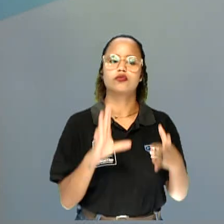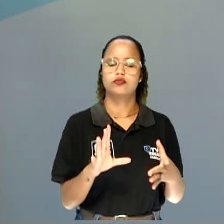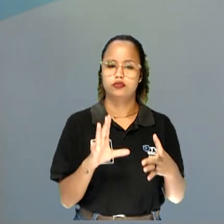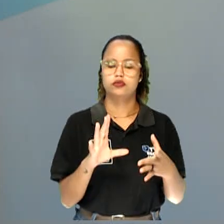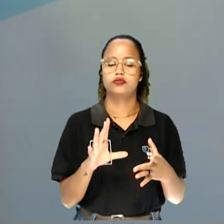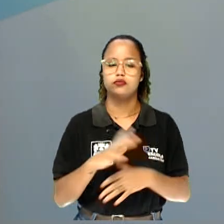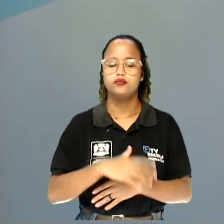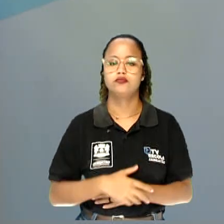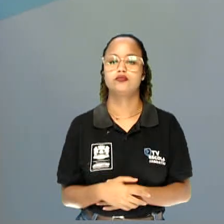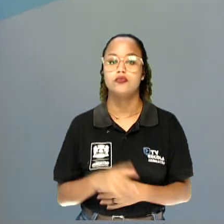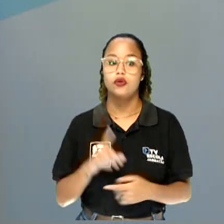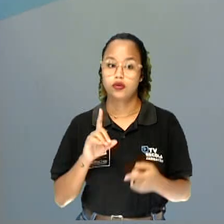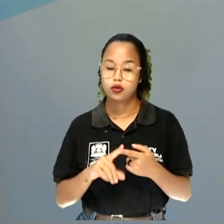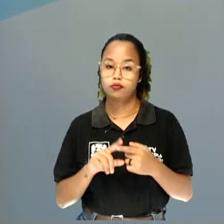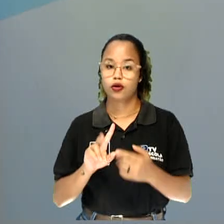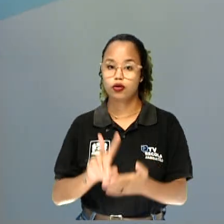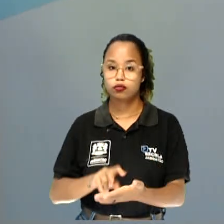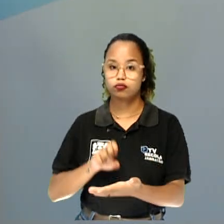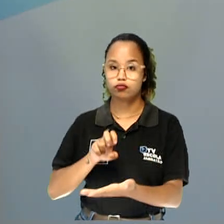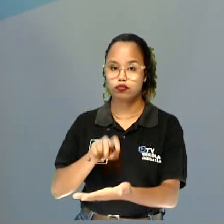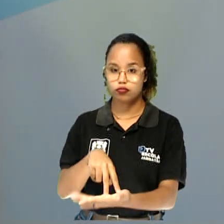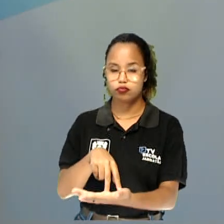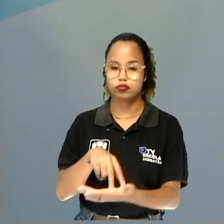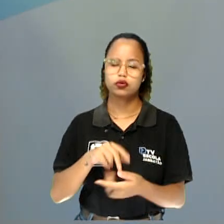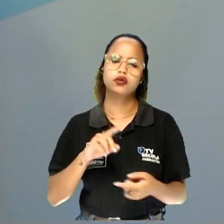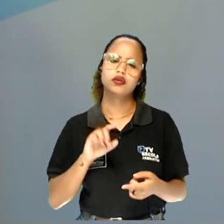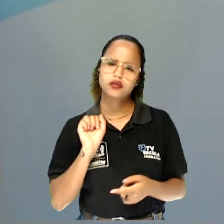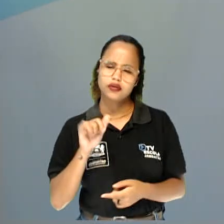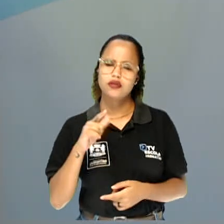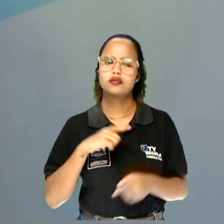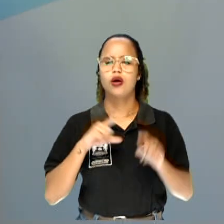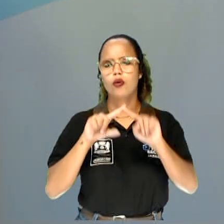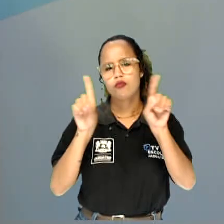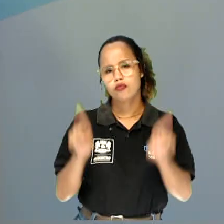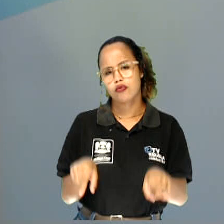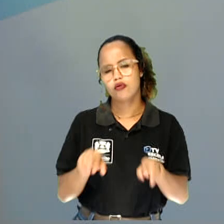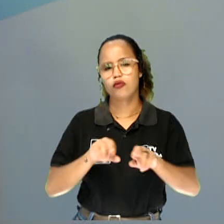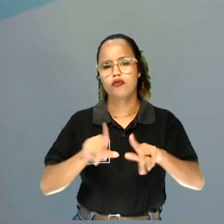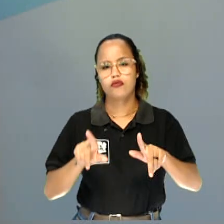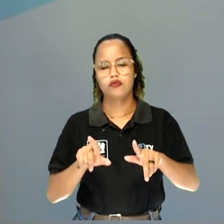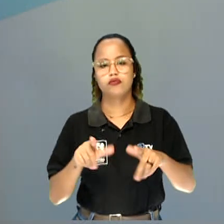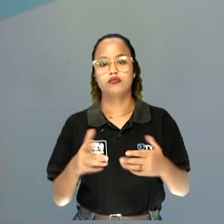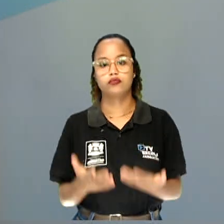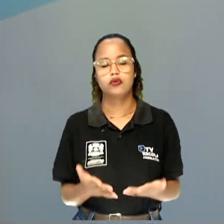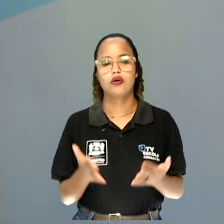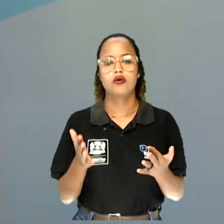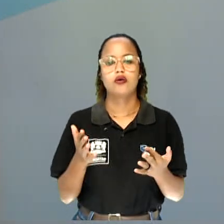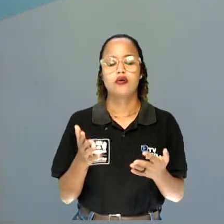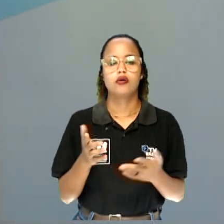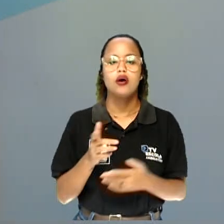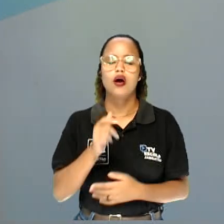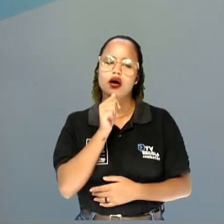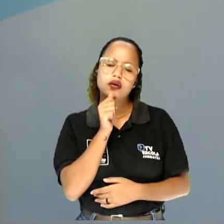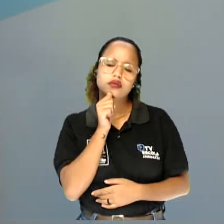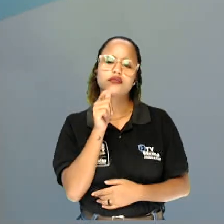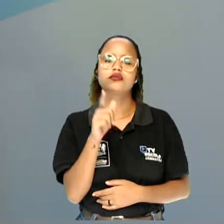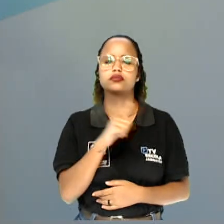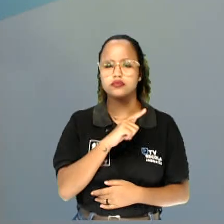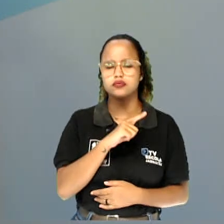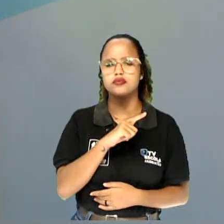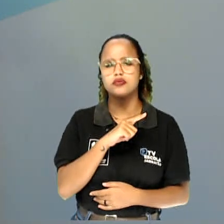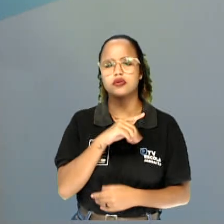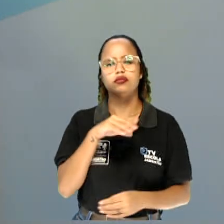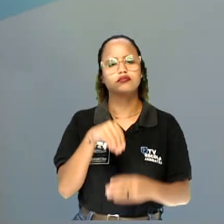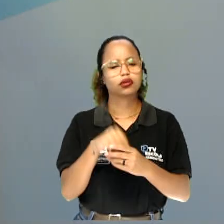republicanos liberais quanto os positivistas, embora tivessem projetos diferentes, no final das contas, eles estavam dentro